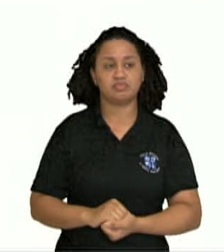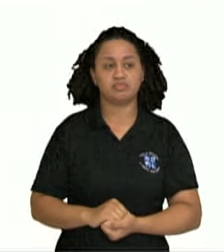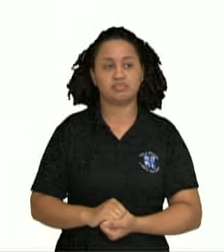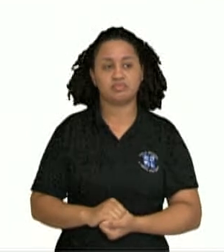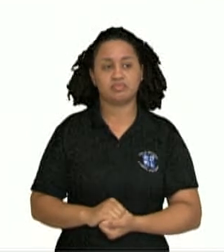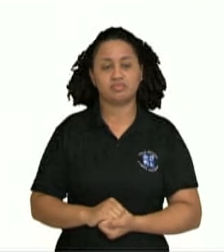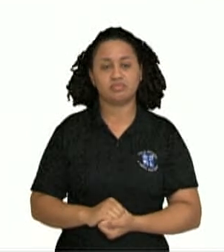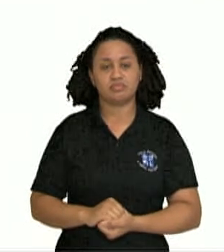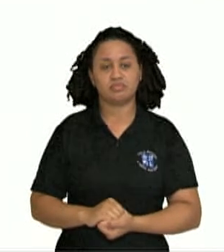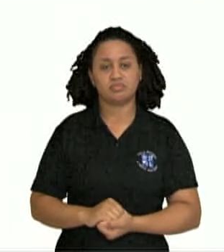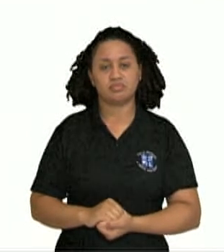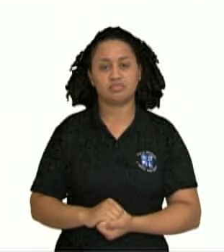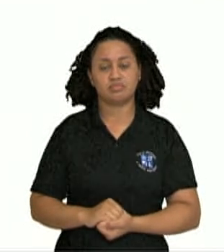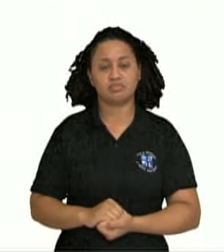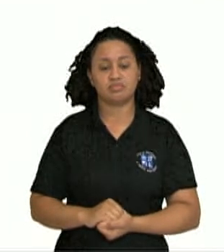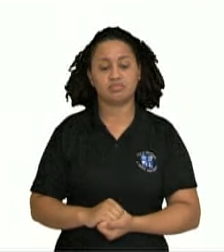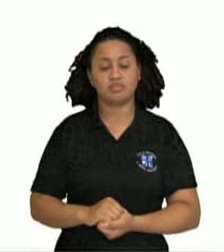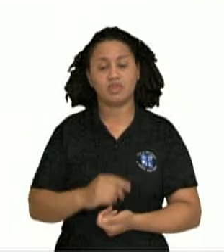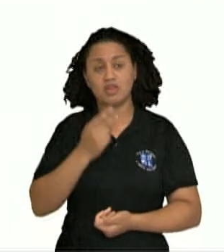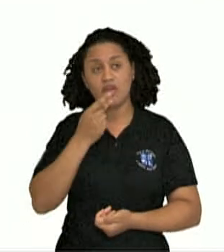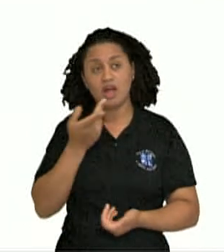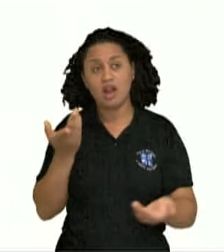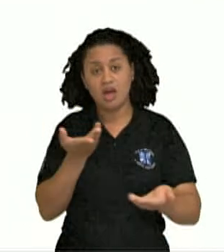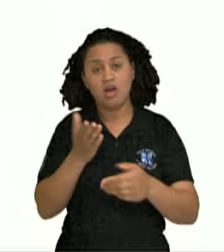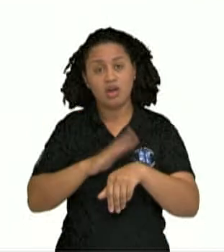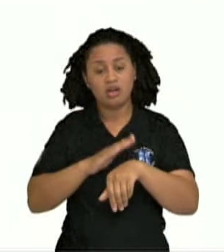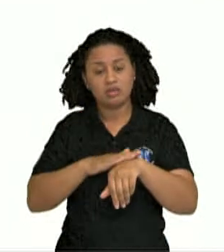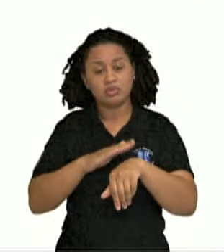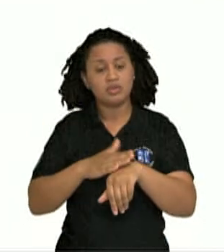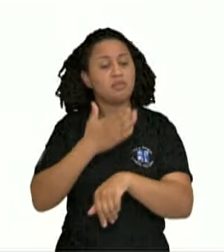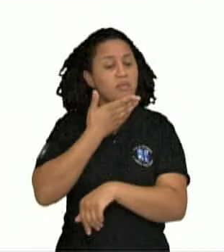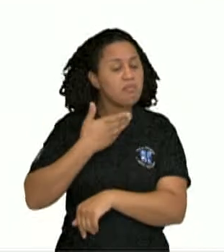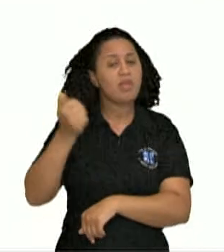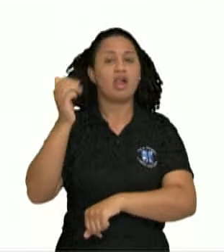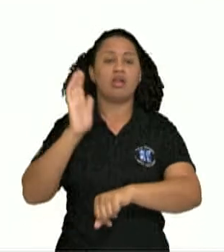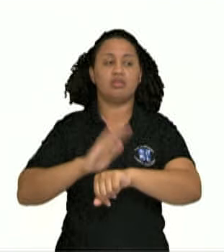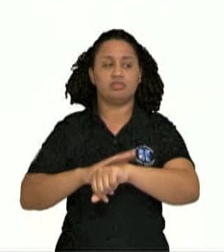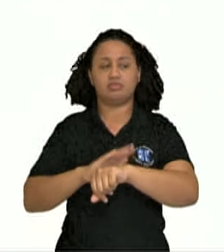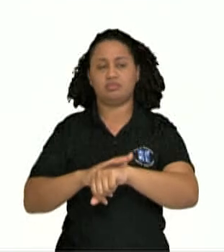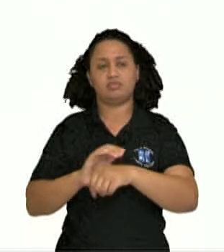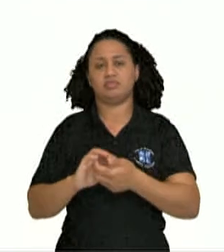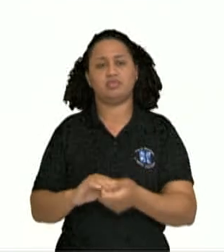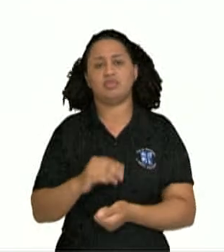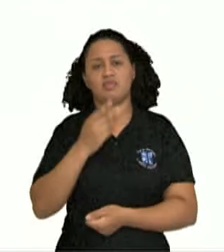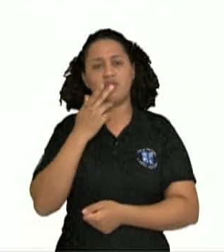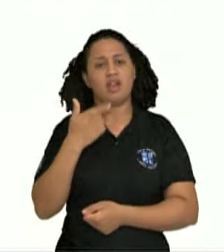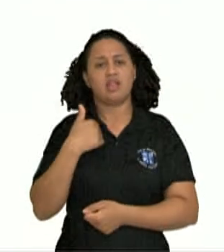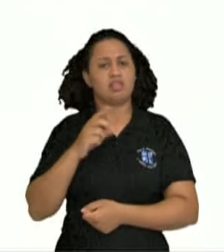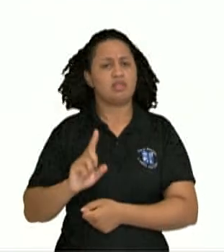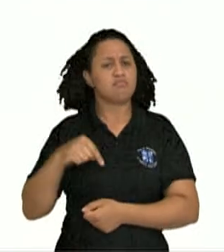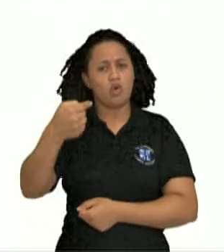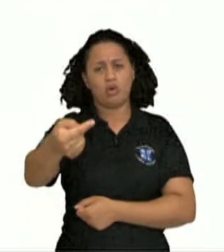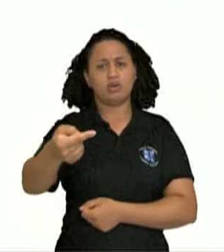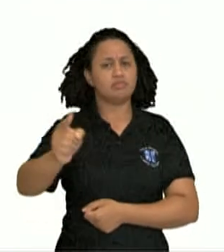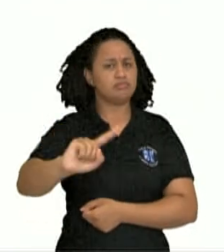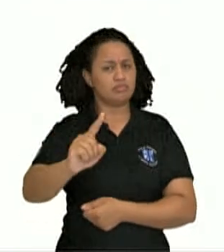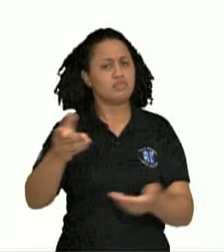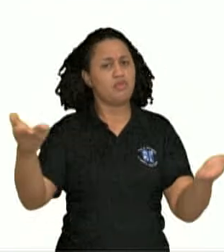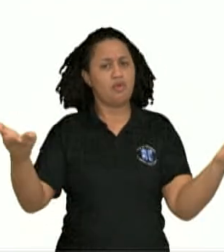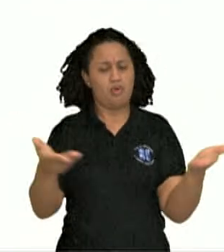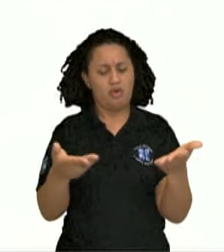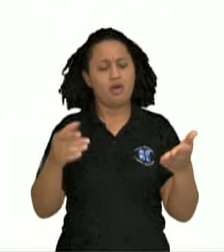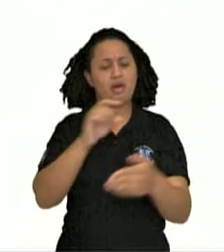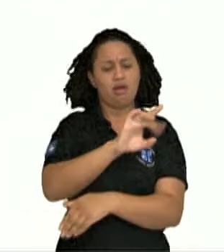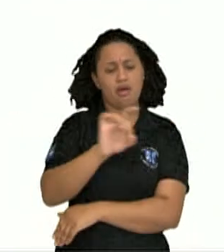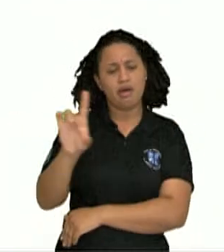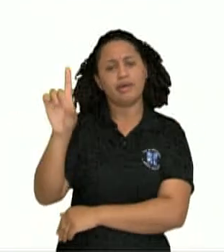e o melhor momento. Então, a hora é agora. Ele recomenda, não deixe para depois, né? Cada dia é